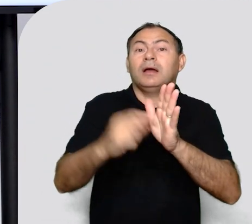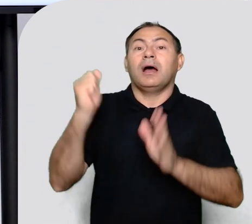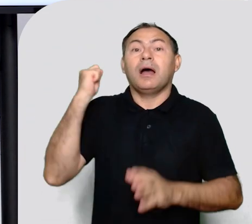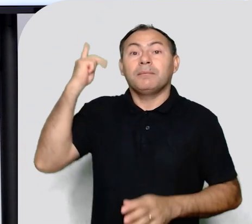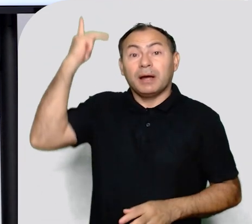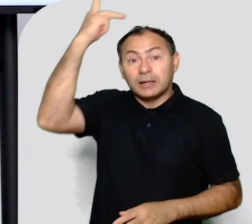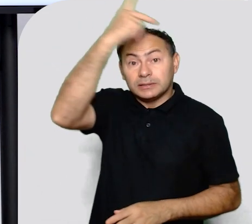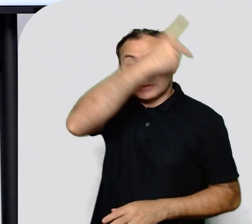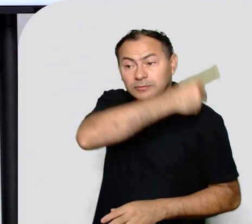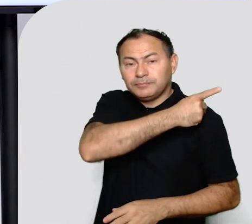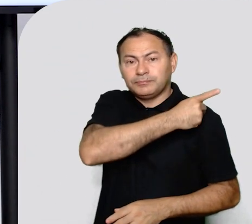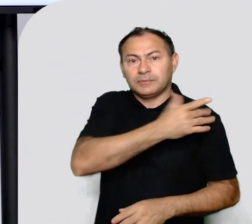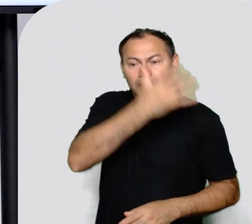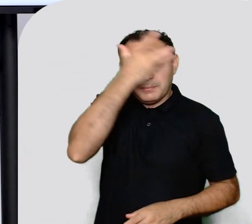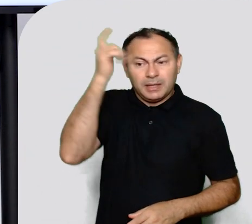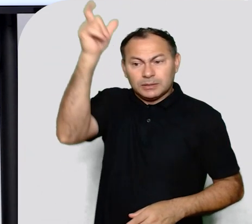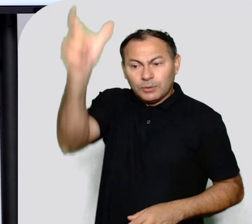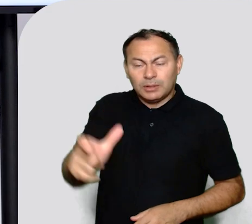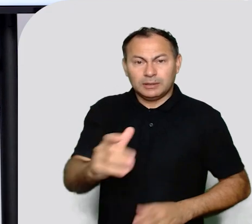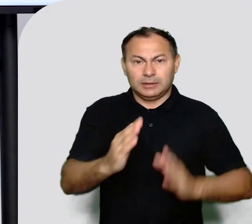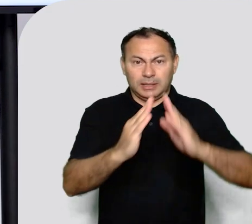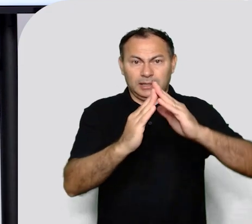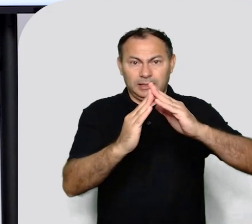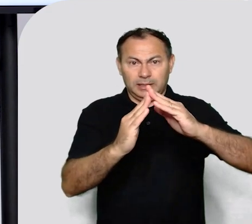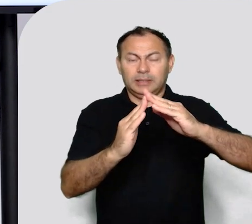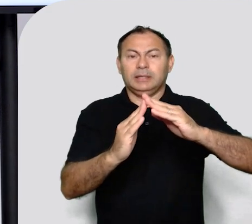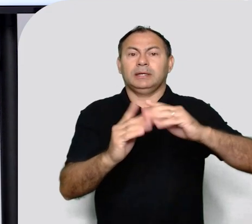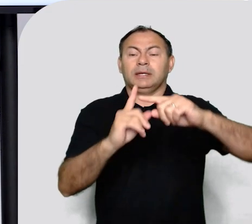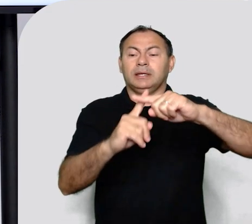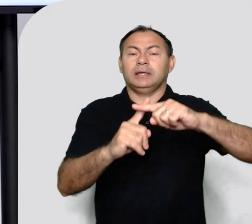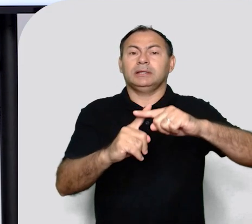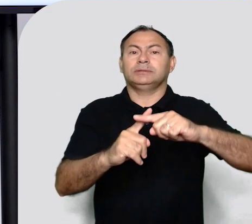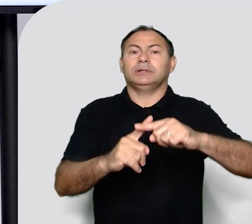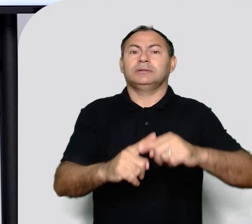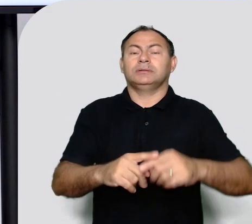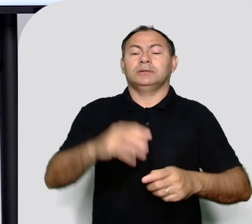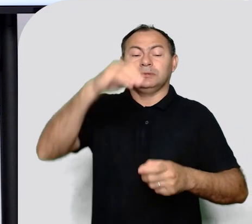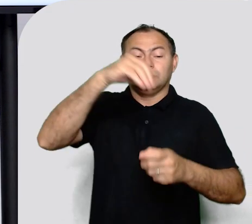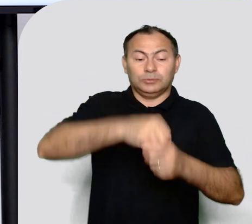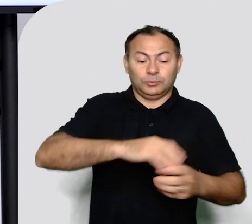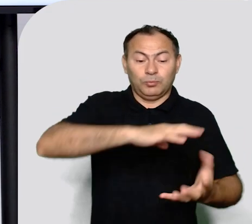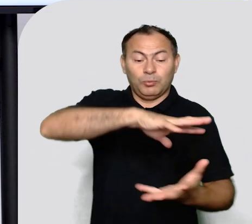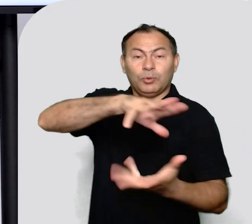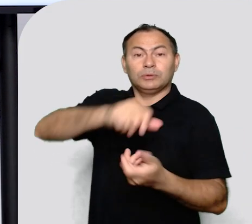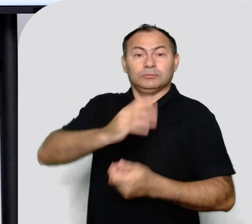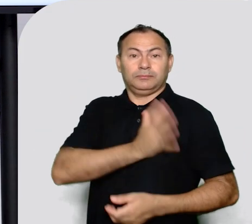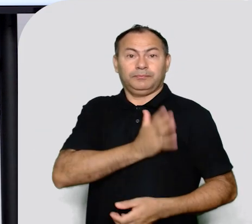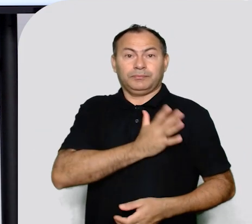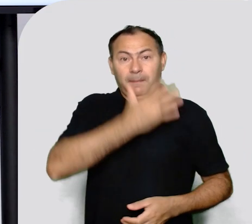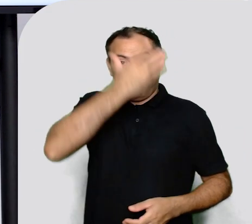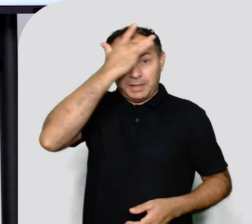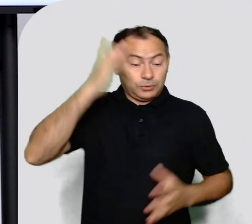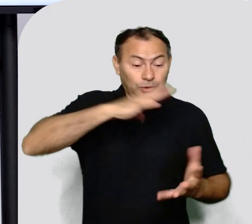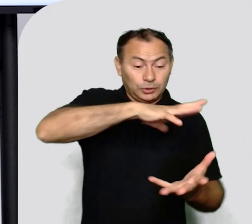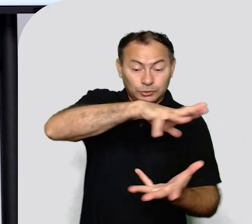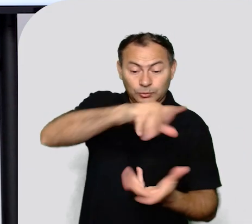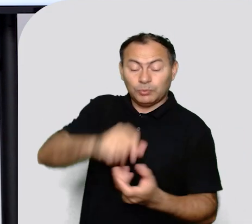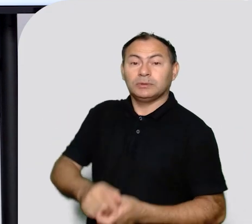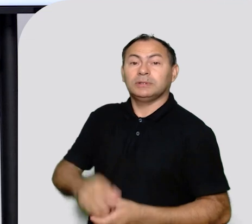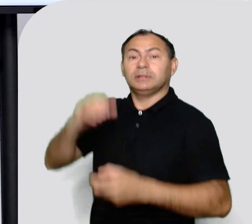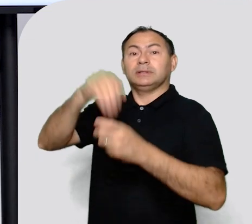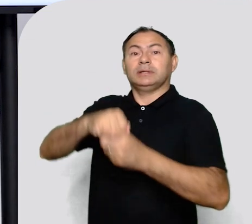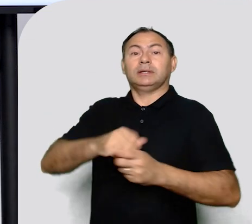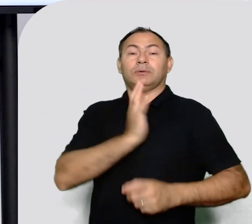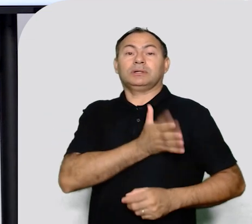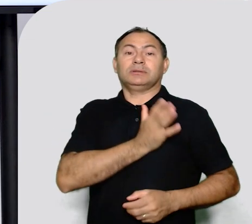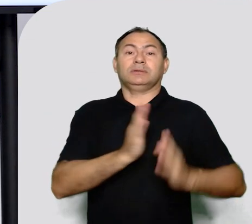Aparecida. São homens da Igreja no coração do mundo e homens do mundo no coração